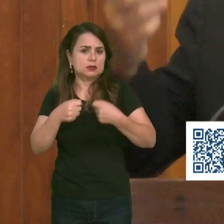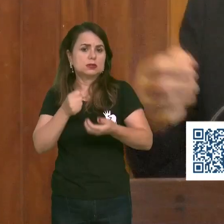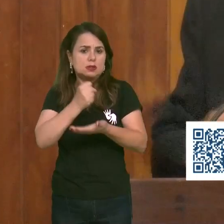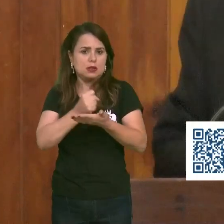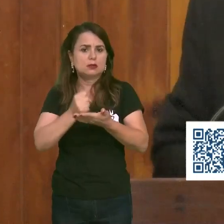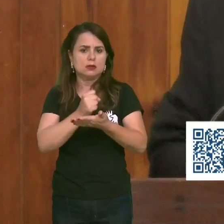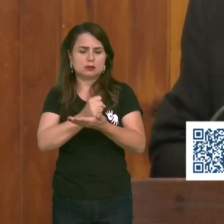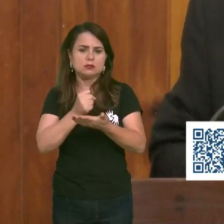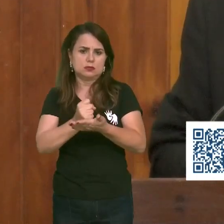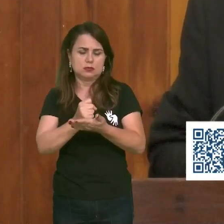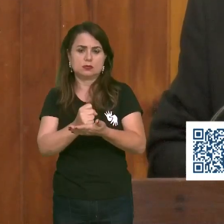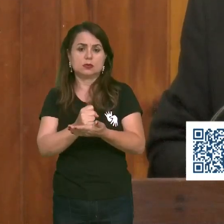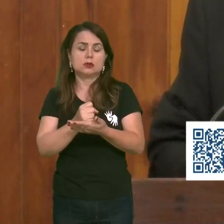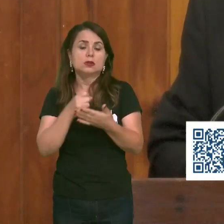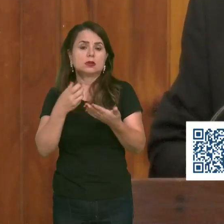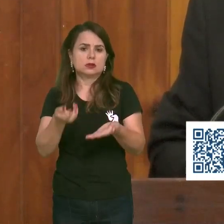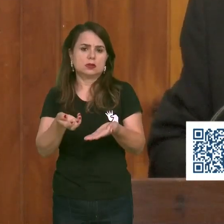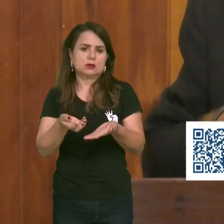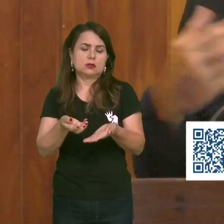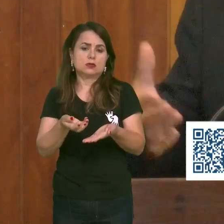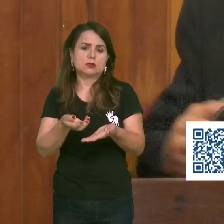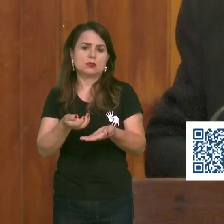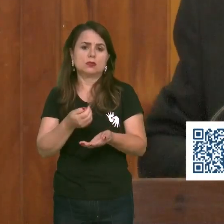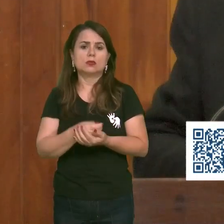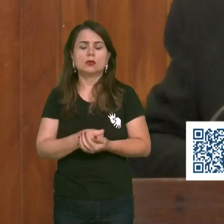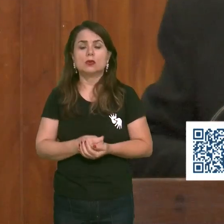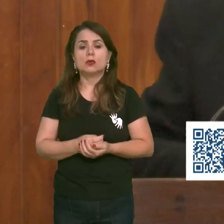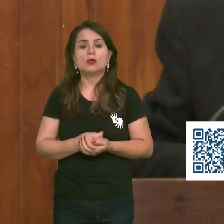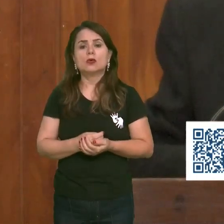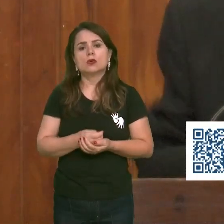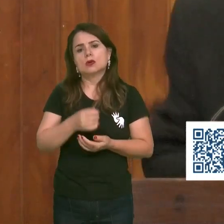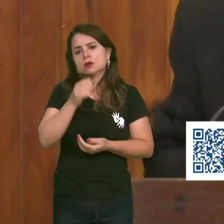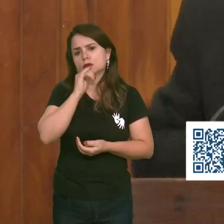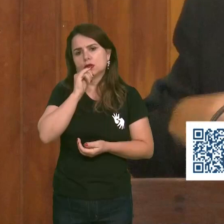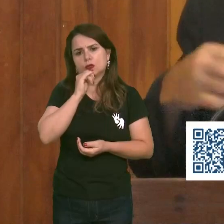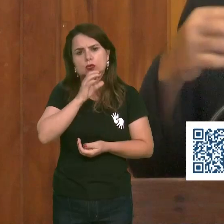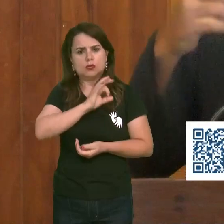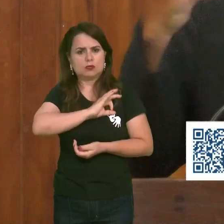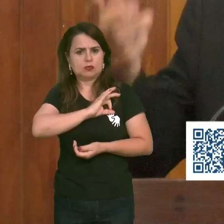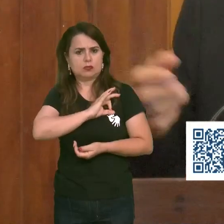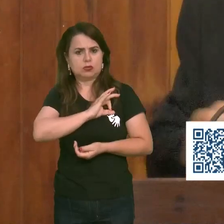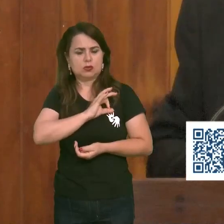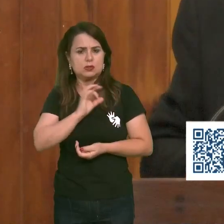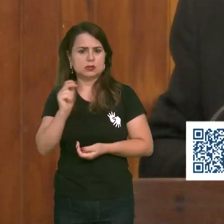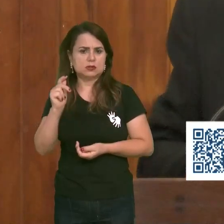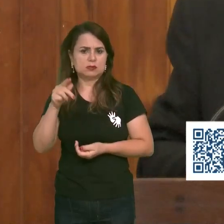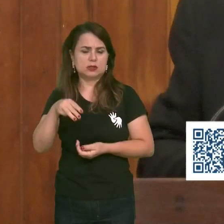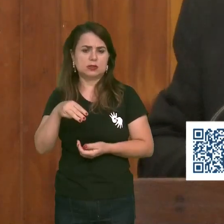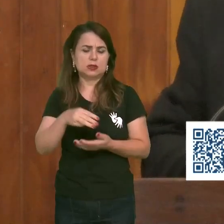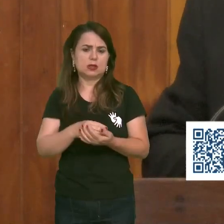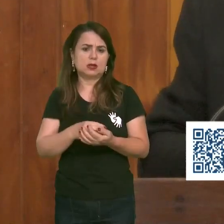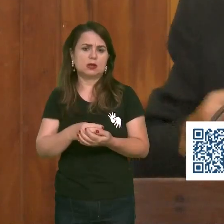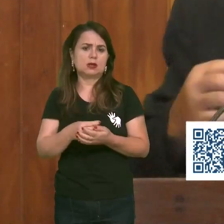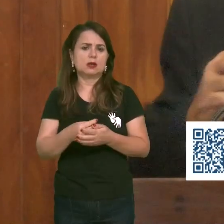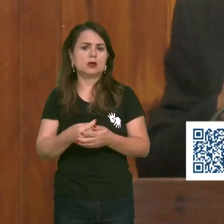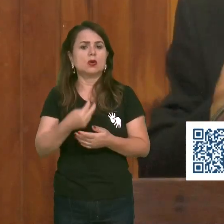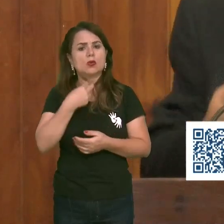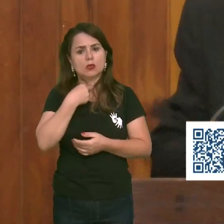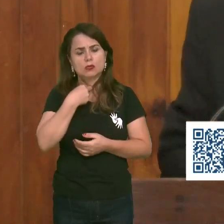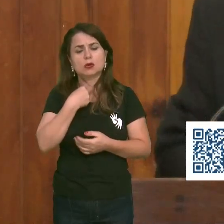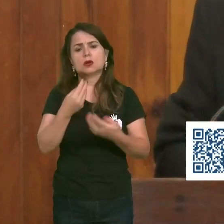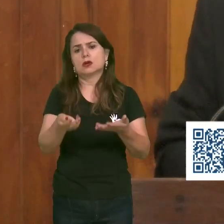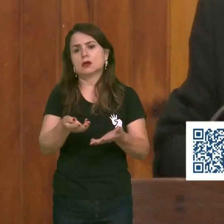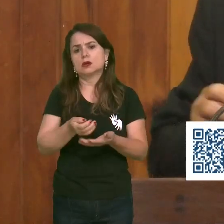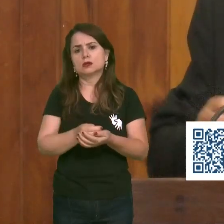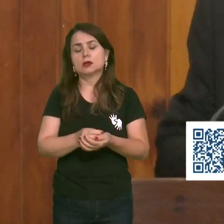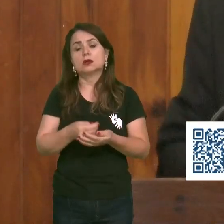a polícia militar pode estar dando correndo atrás de uma ocorrência a saúde tem um encaminhamento junto